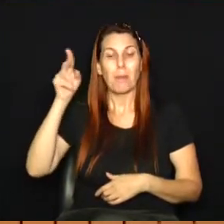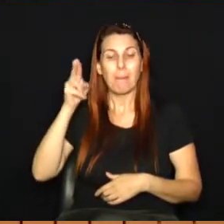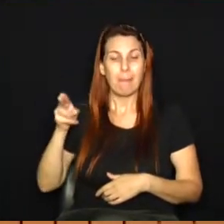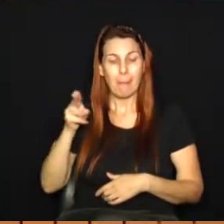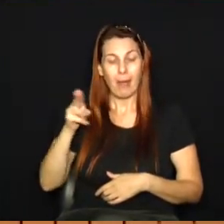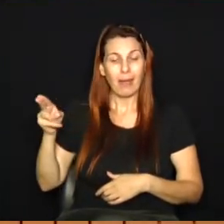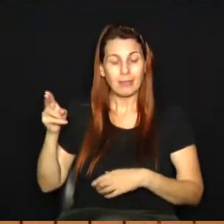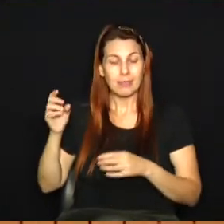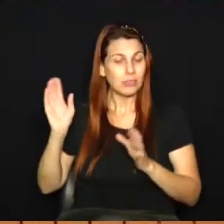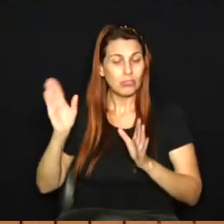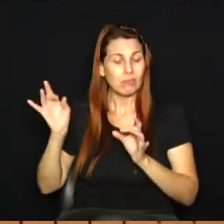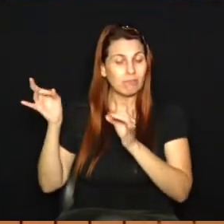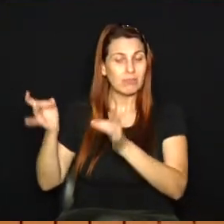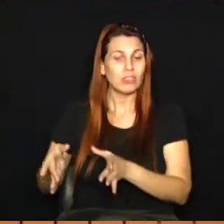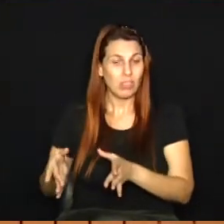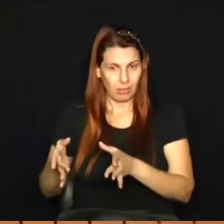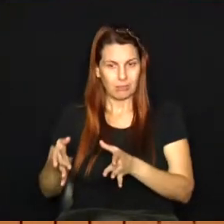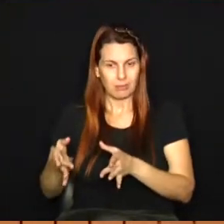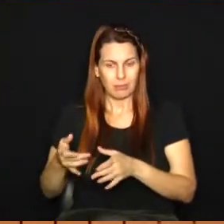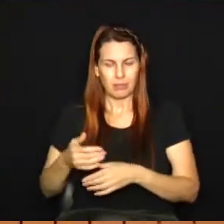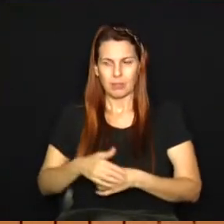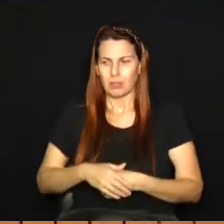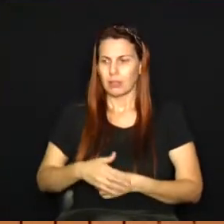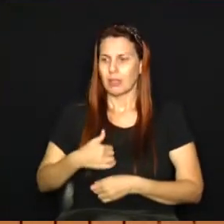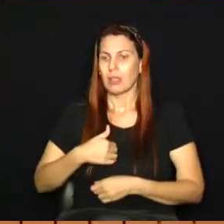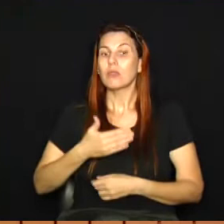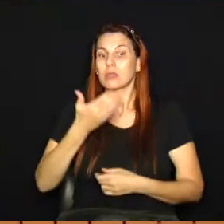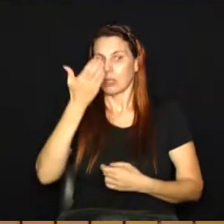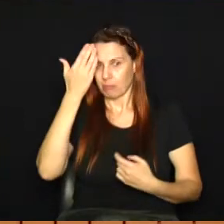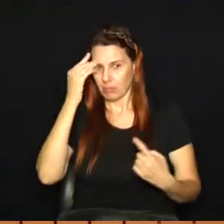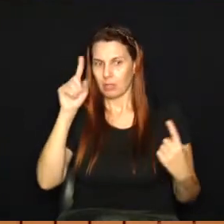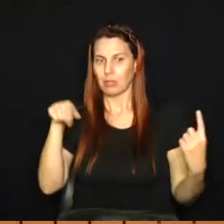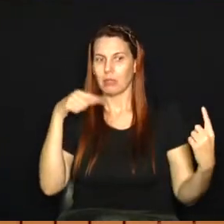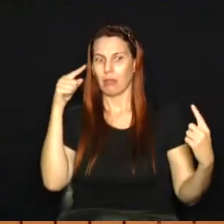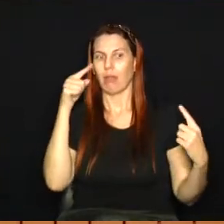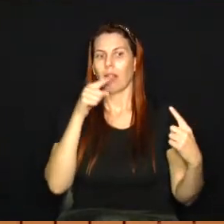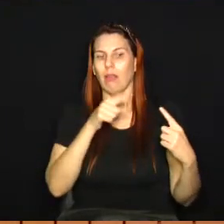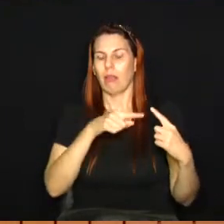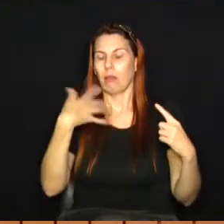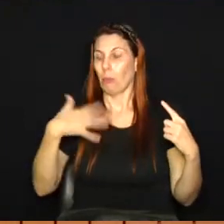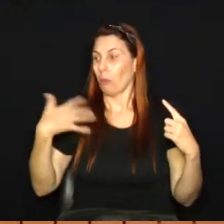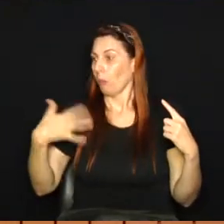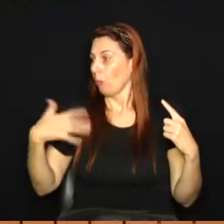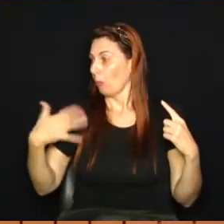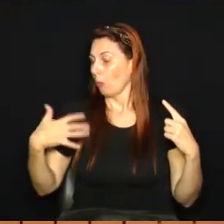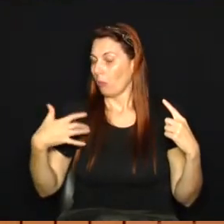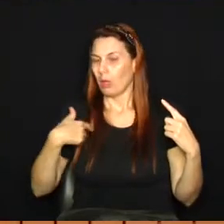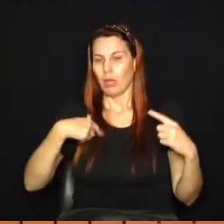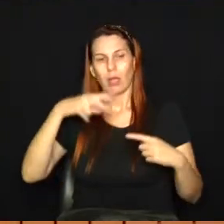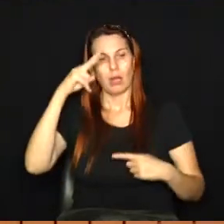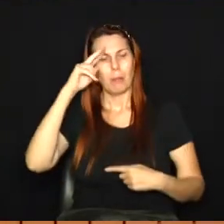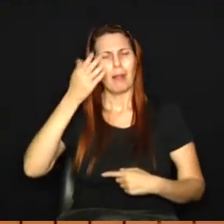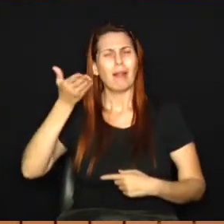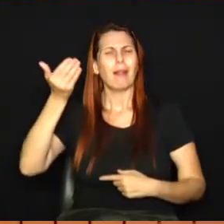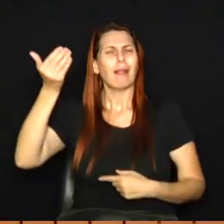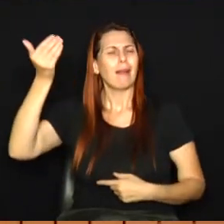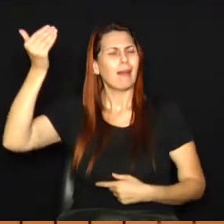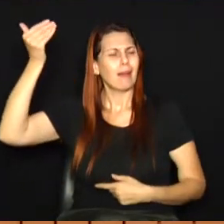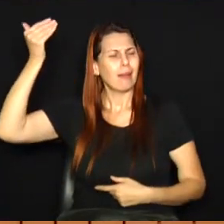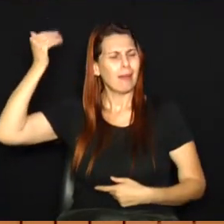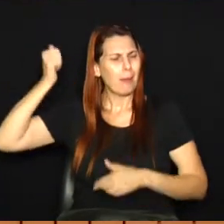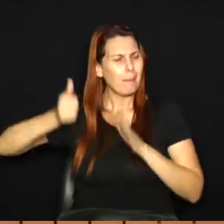lá, né? E eu sabia do desafio que vinha pela frente. Aí eu lembrei lá daquele primeiro momento